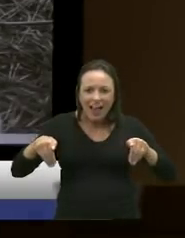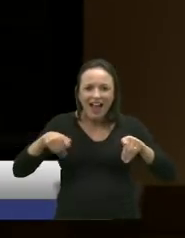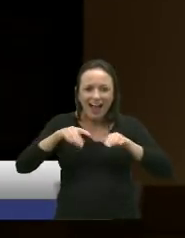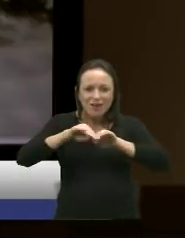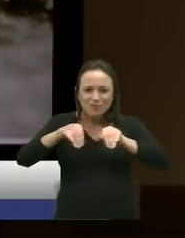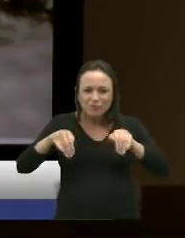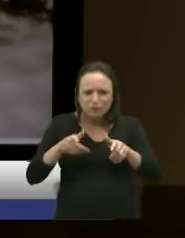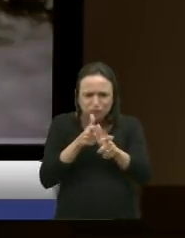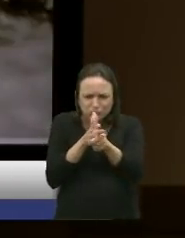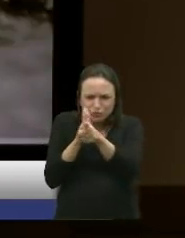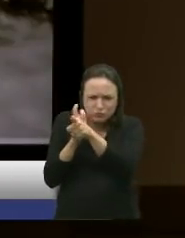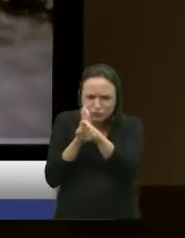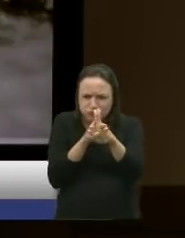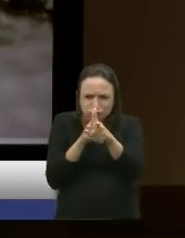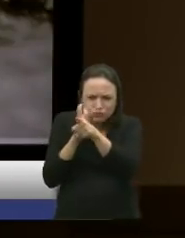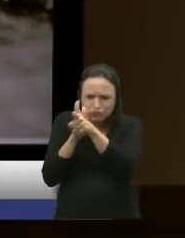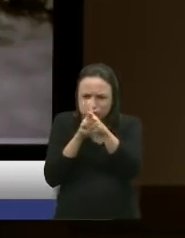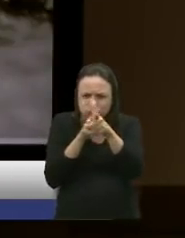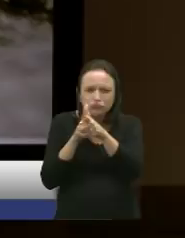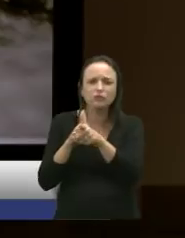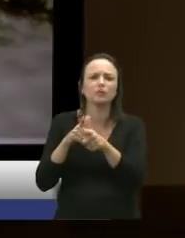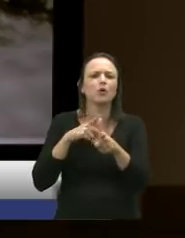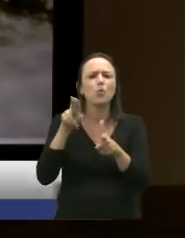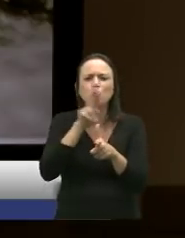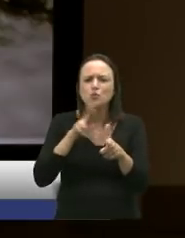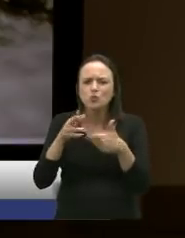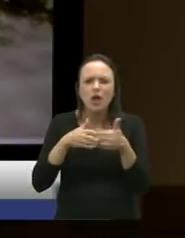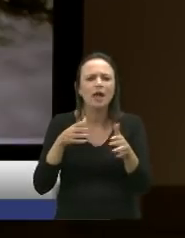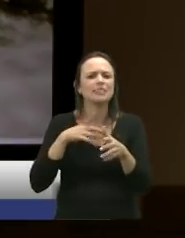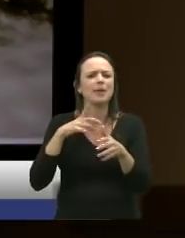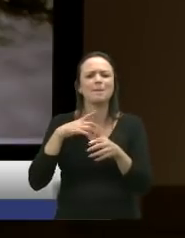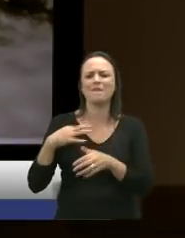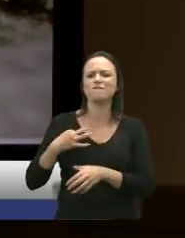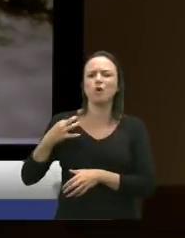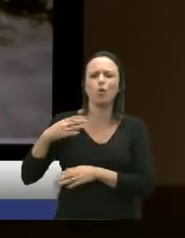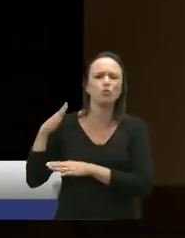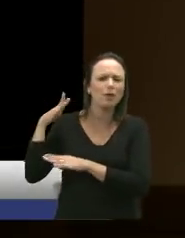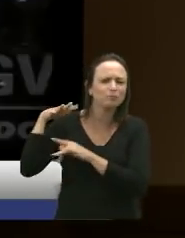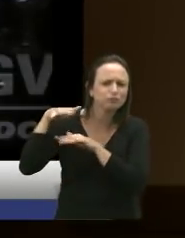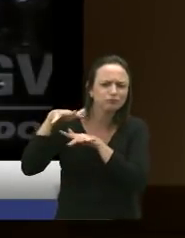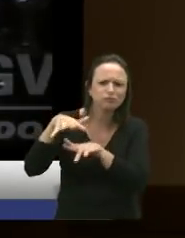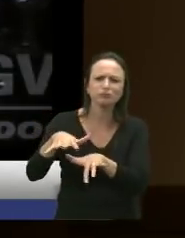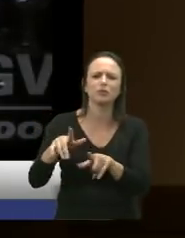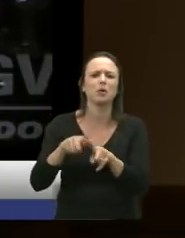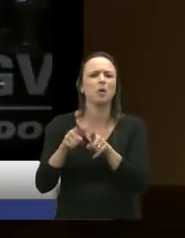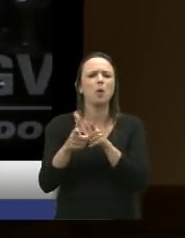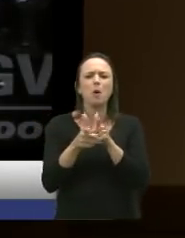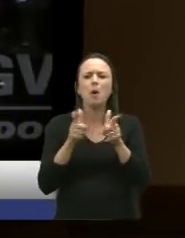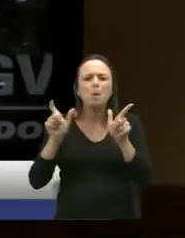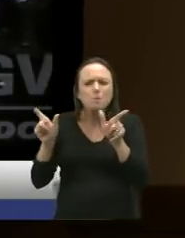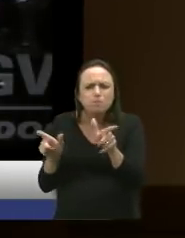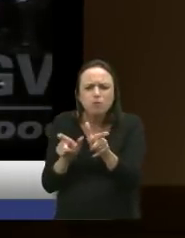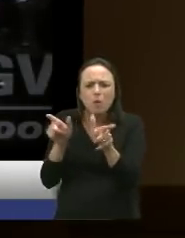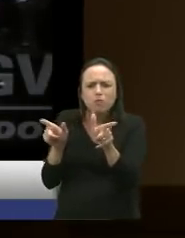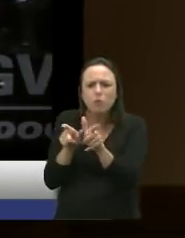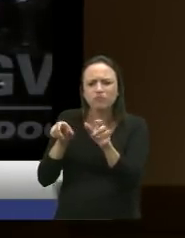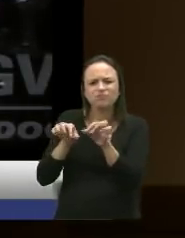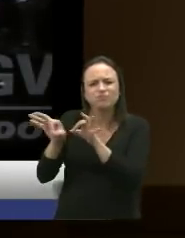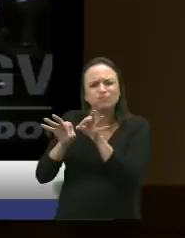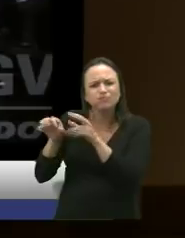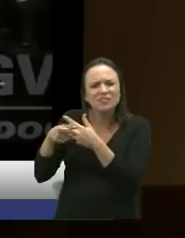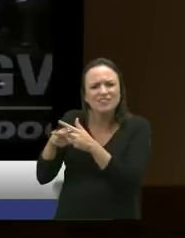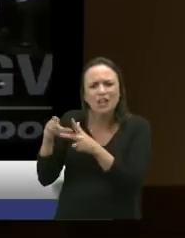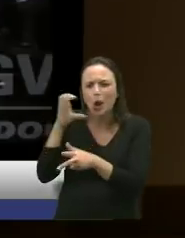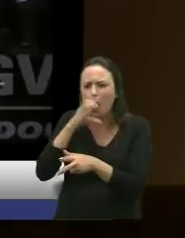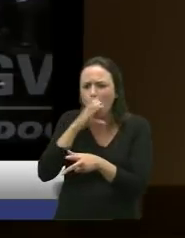usar armas de improviso, além do grande volume de voluntários, além de improvisar a munição para os poucos canhões que tínhamos,